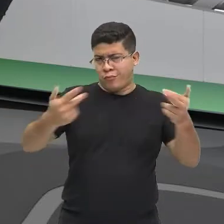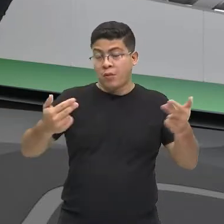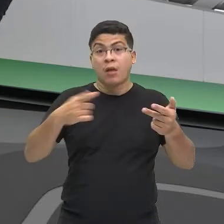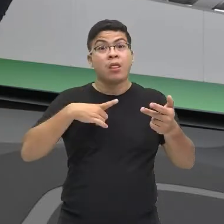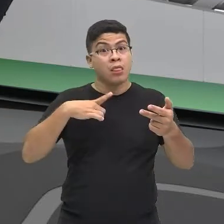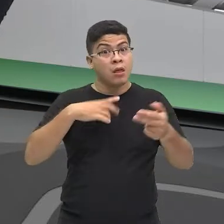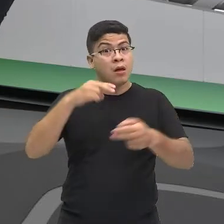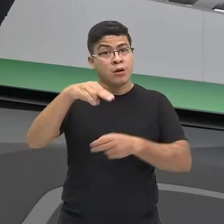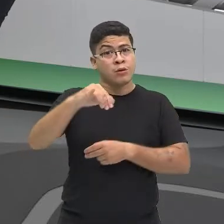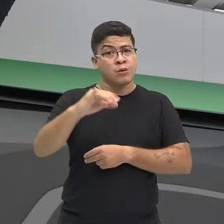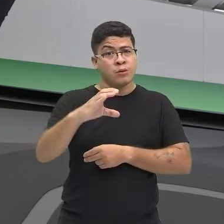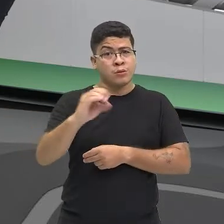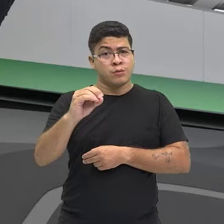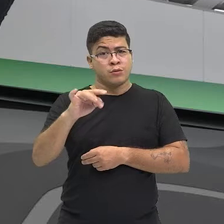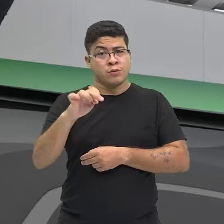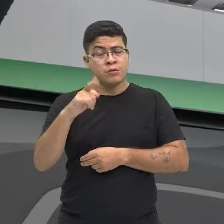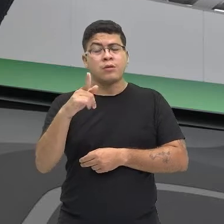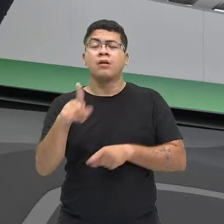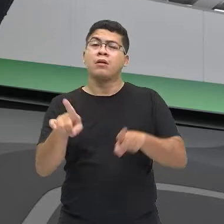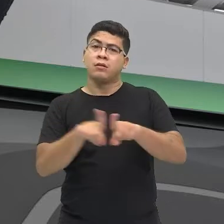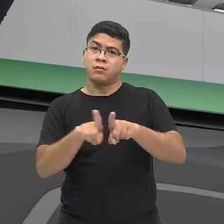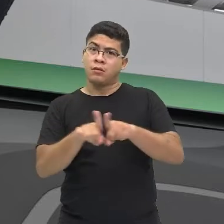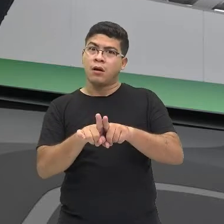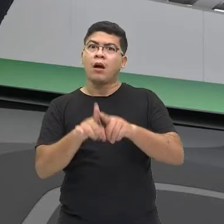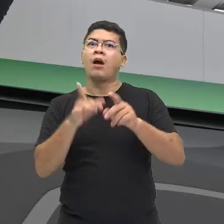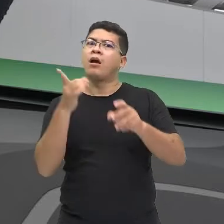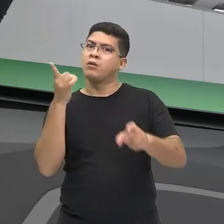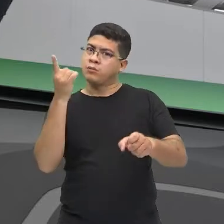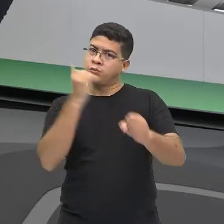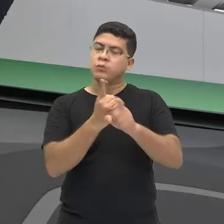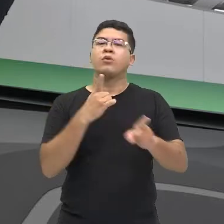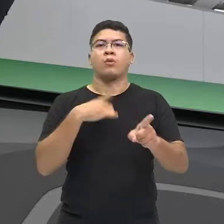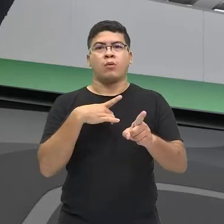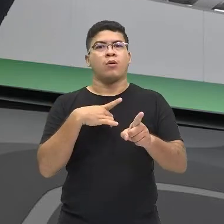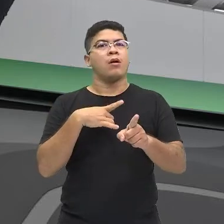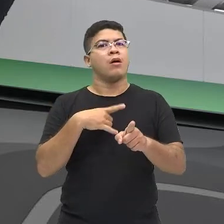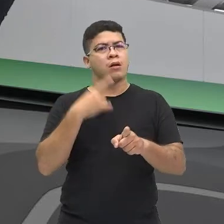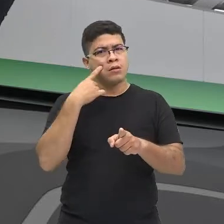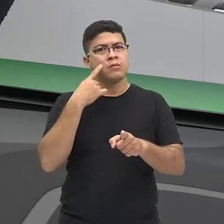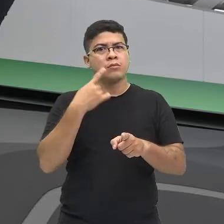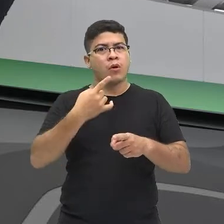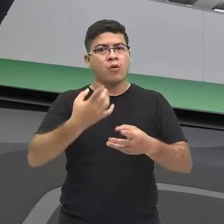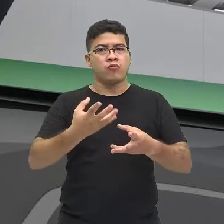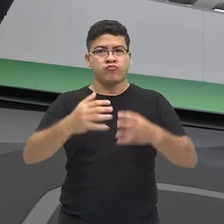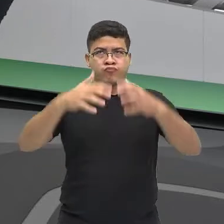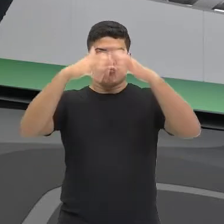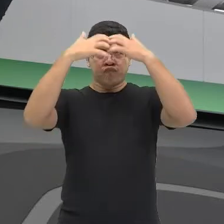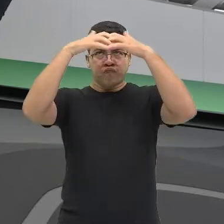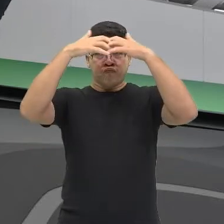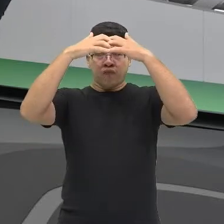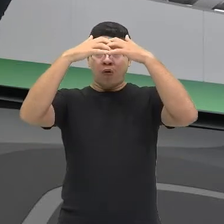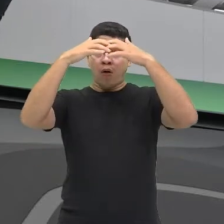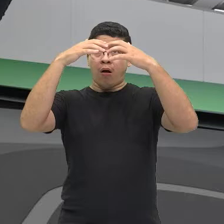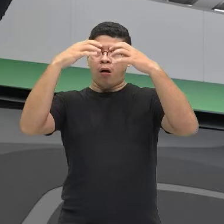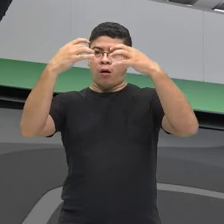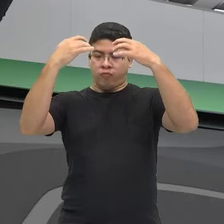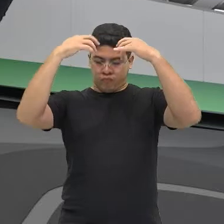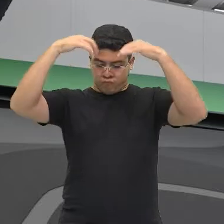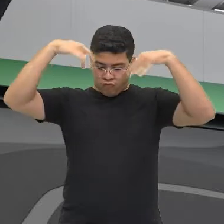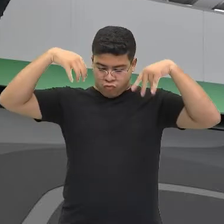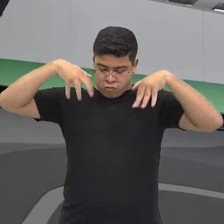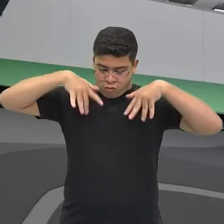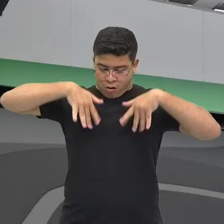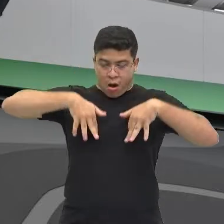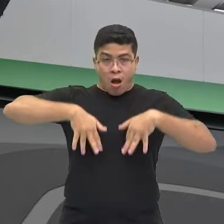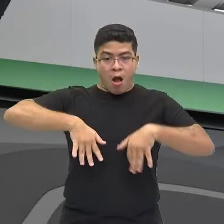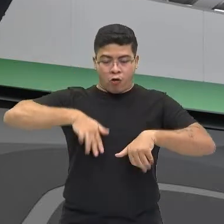elas causam dependências químicas, porque elas atingem o sistema nervoso central. Então, não